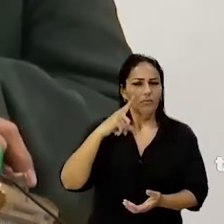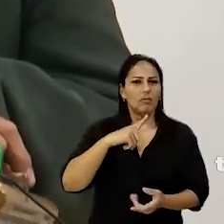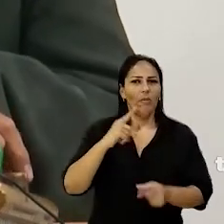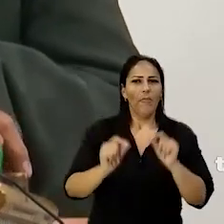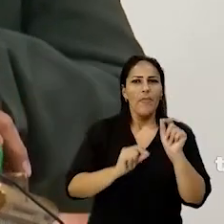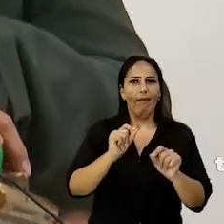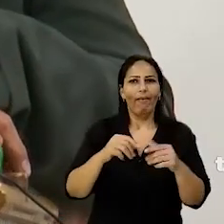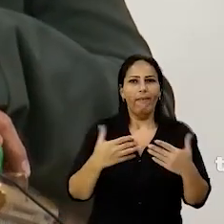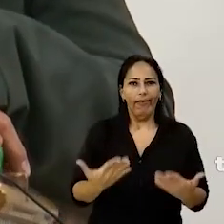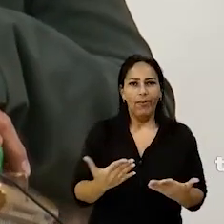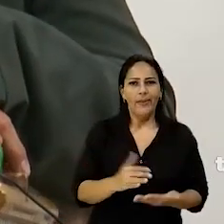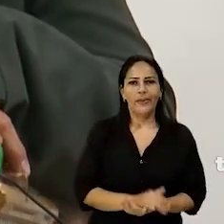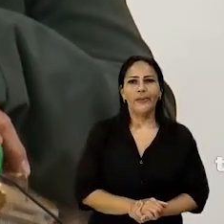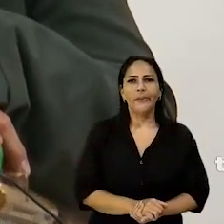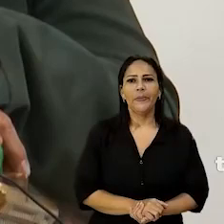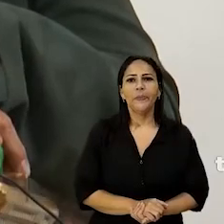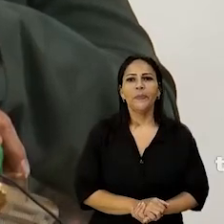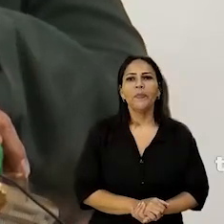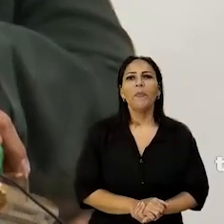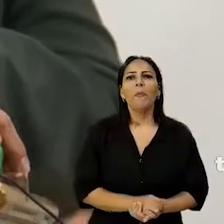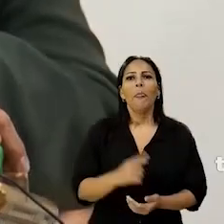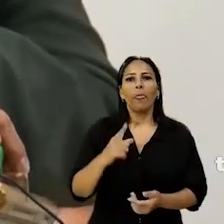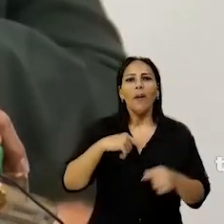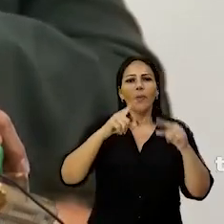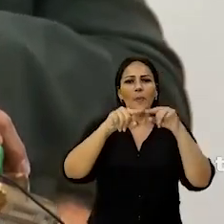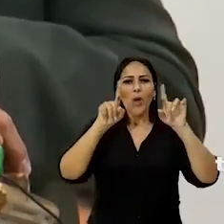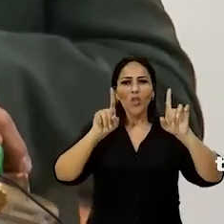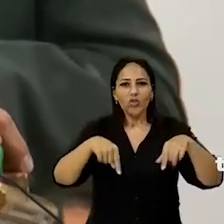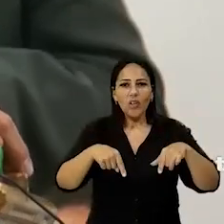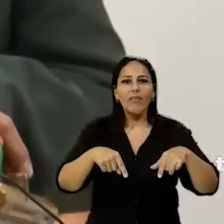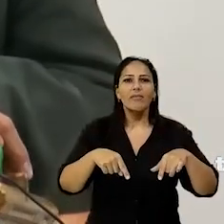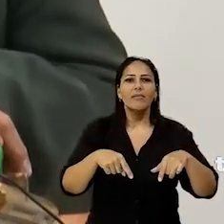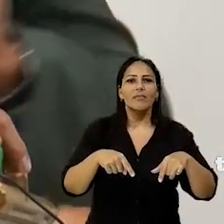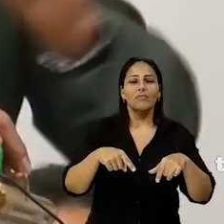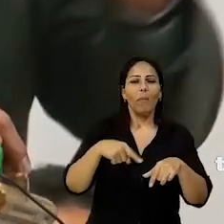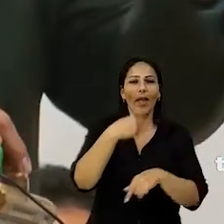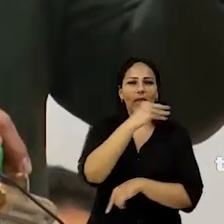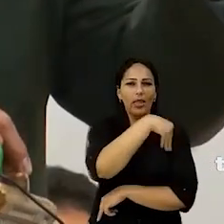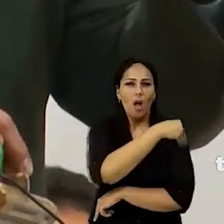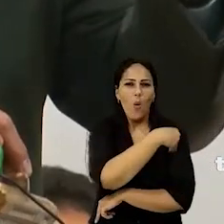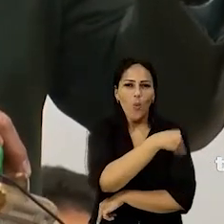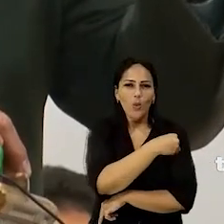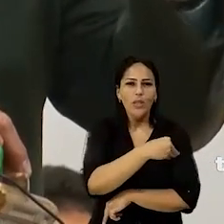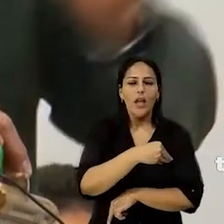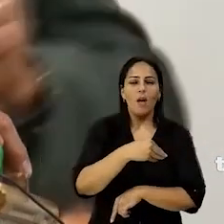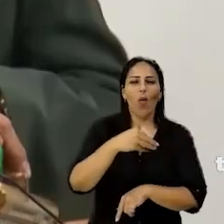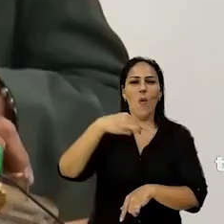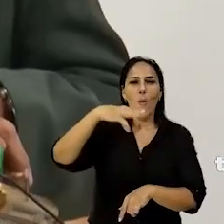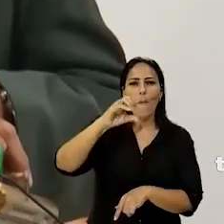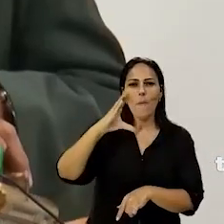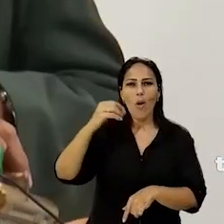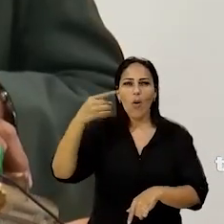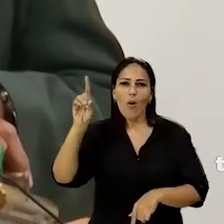trazer o projeto do algodão Mocó, que lá no Ceará